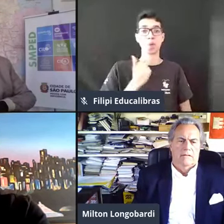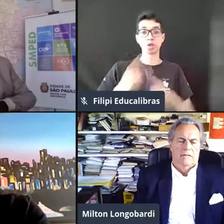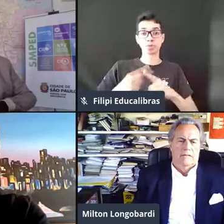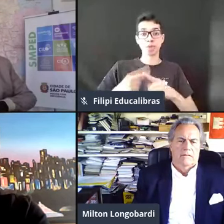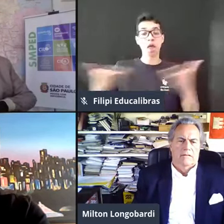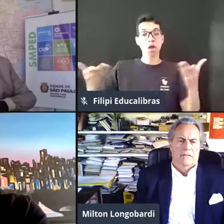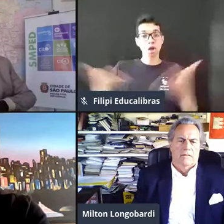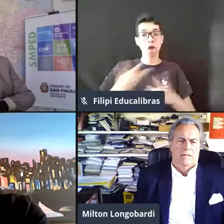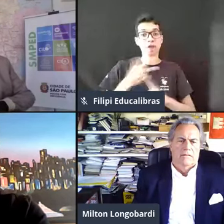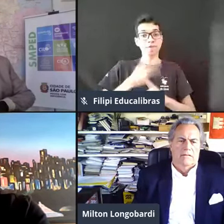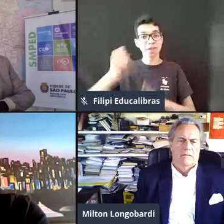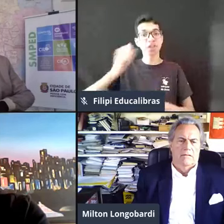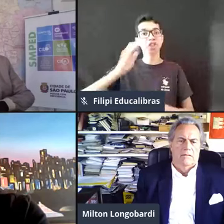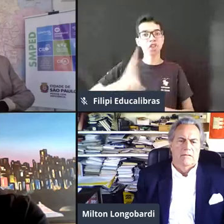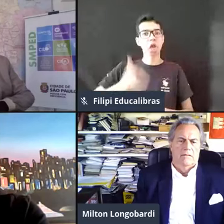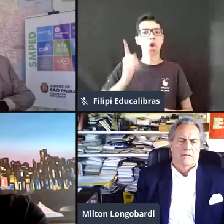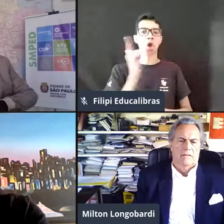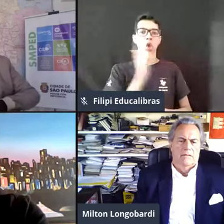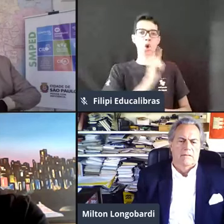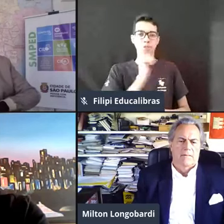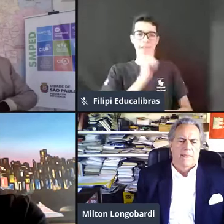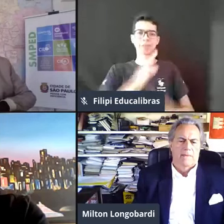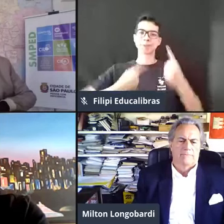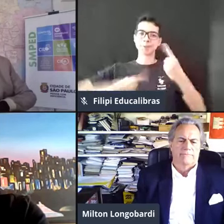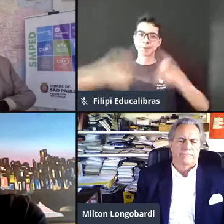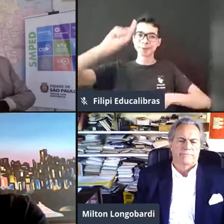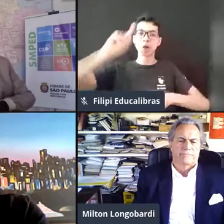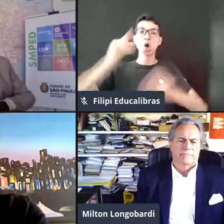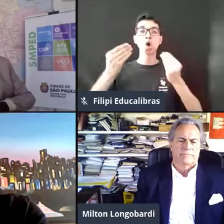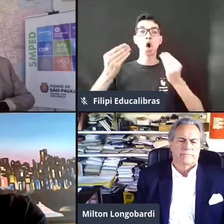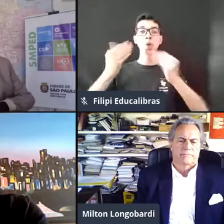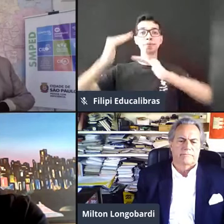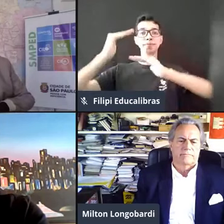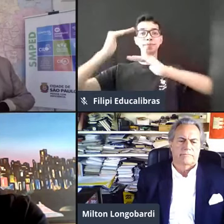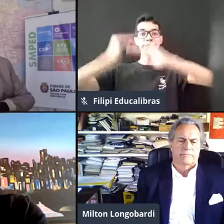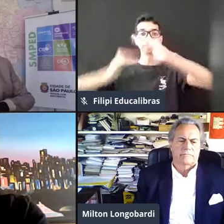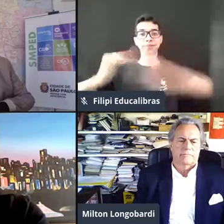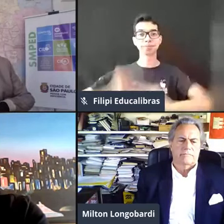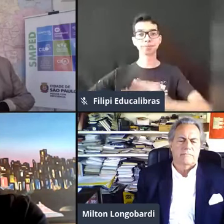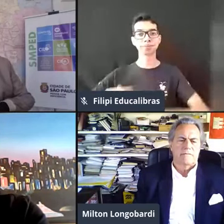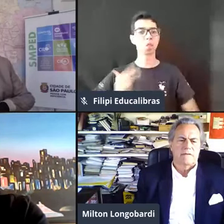muito importante, né, se reagrupar, né,